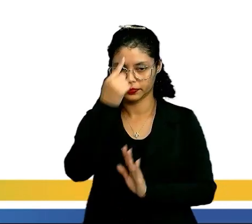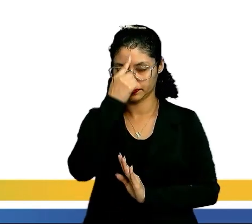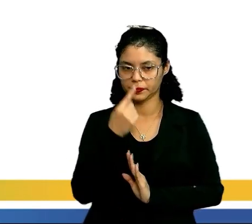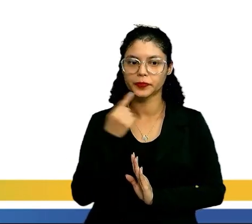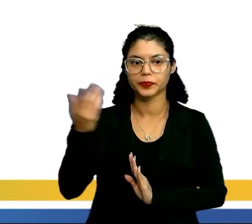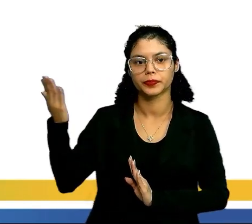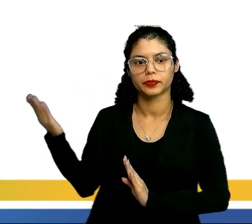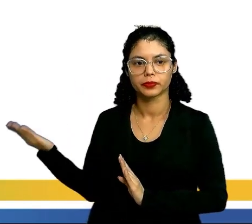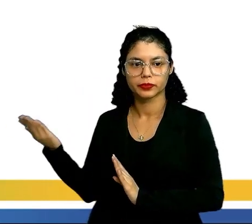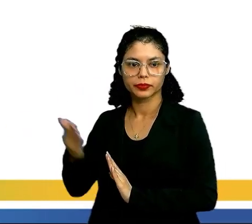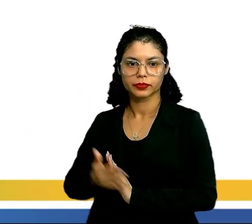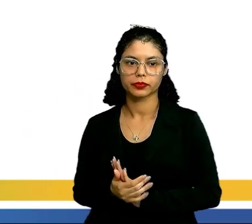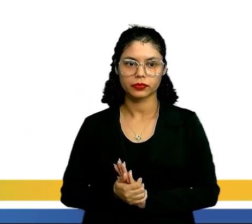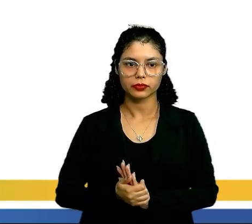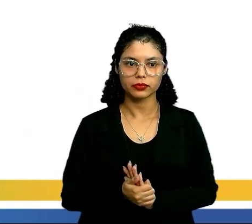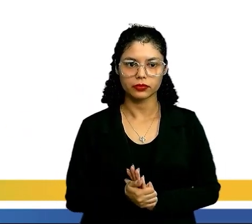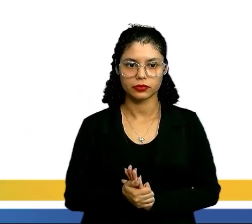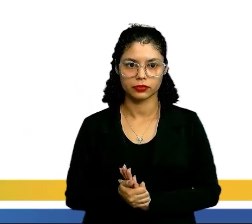aí, ó?